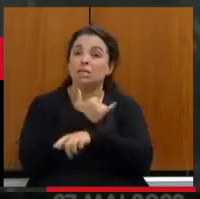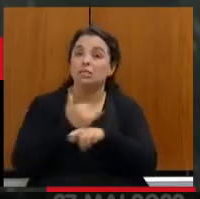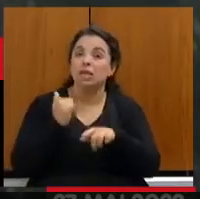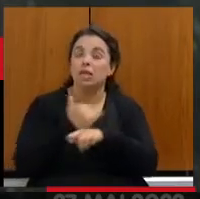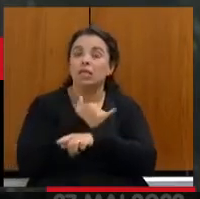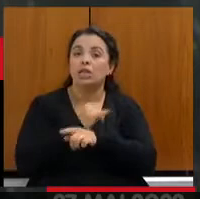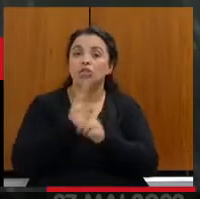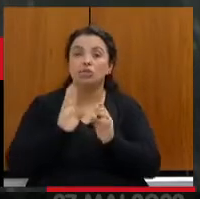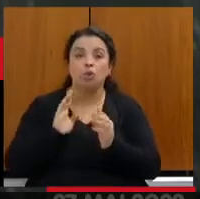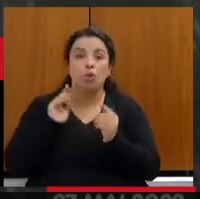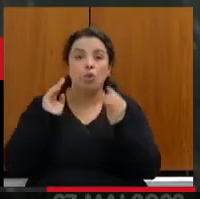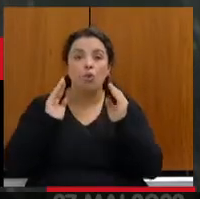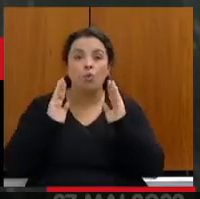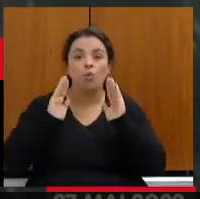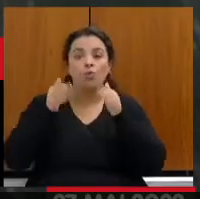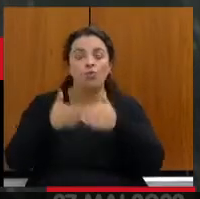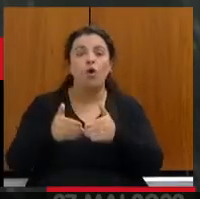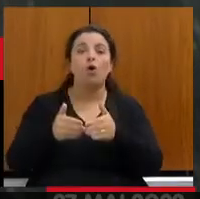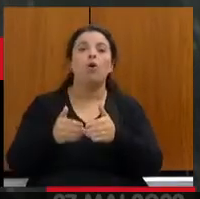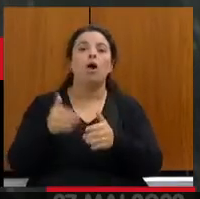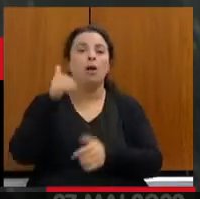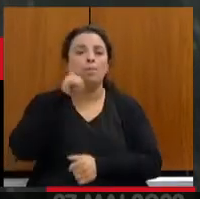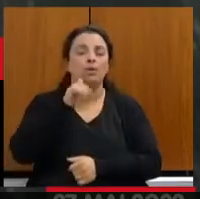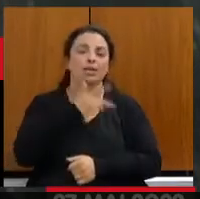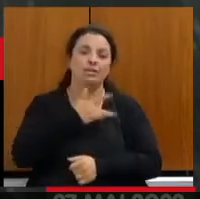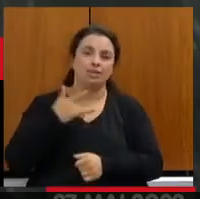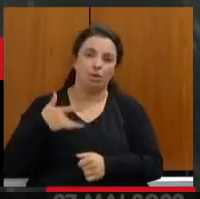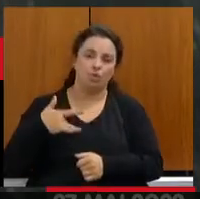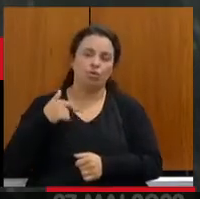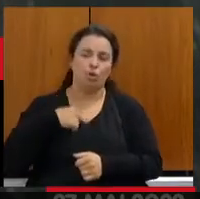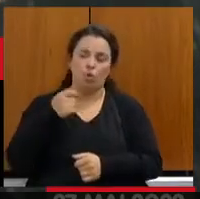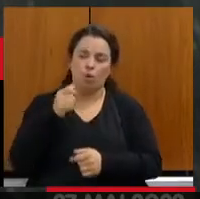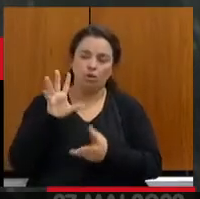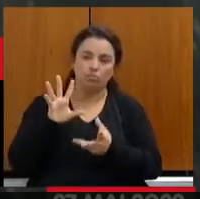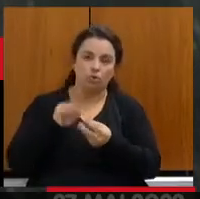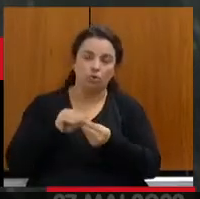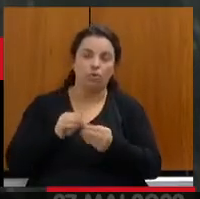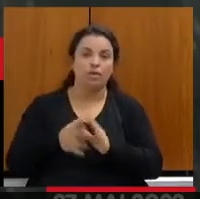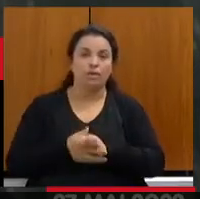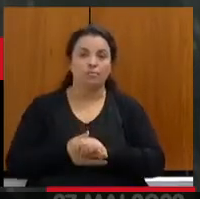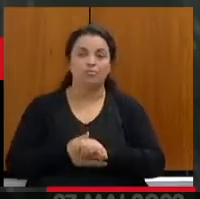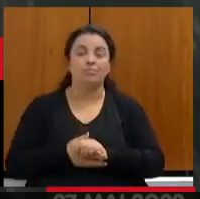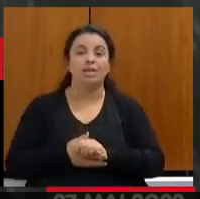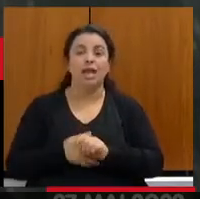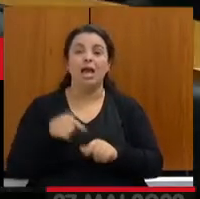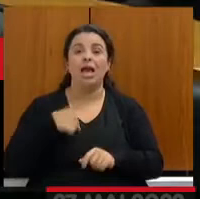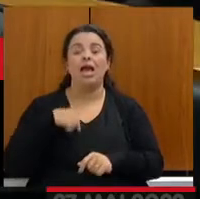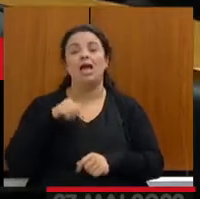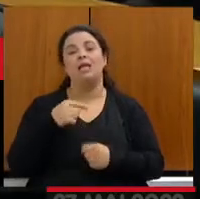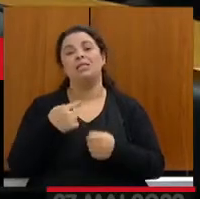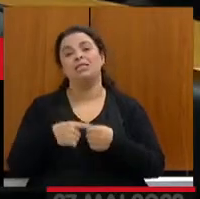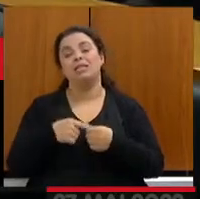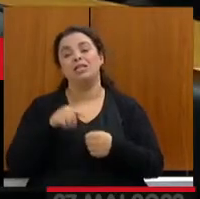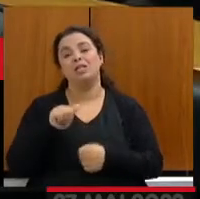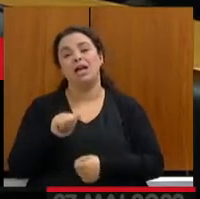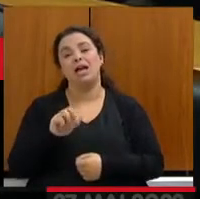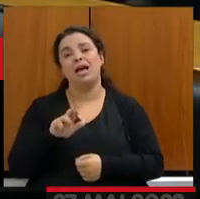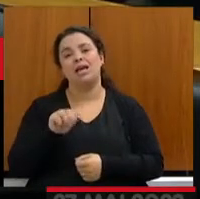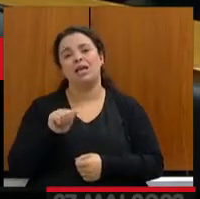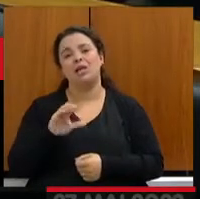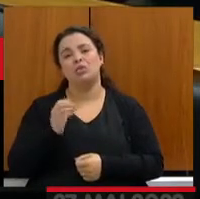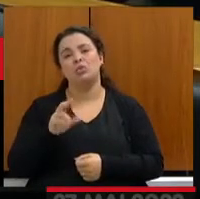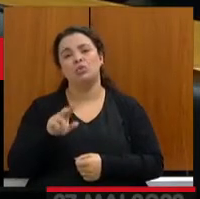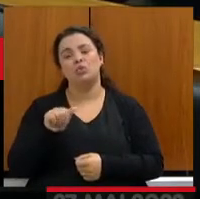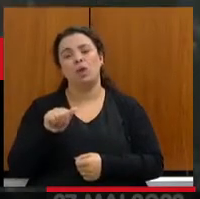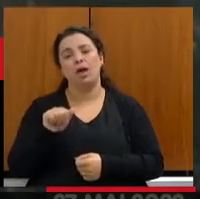queria propor Já estou fechando que fosse criadas olha só Aí tinha uma experiência dessa tem uma experiência dessa que fosse